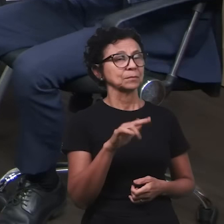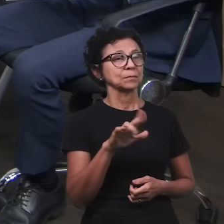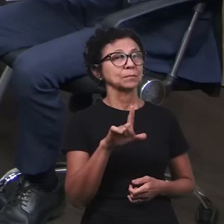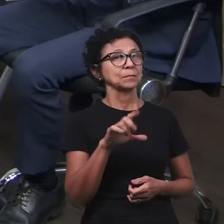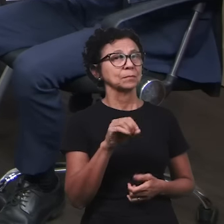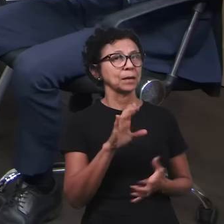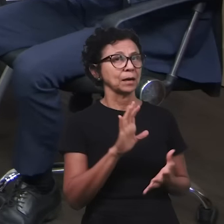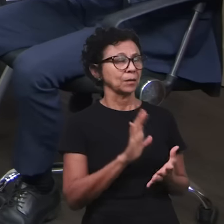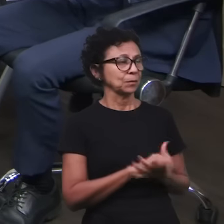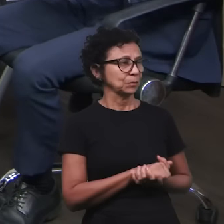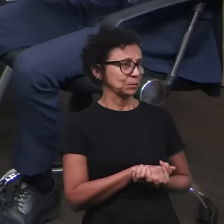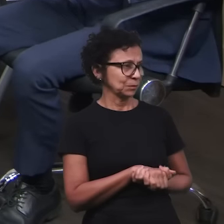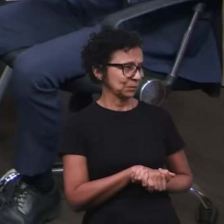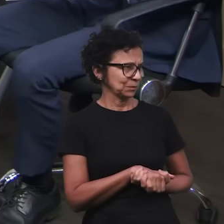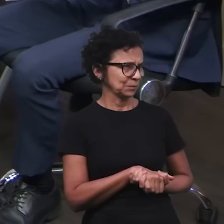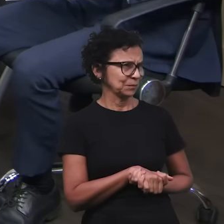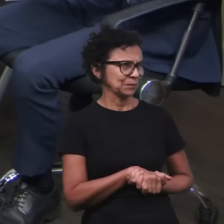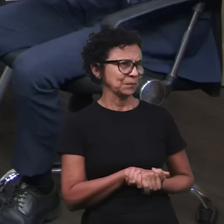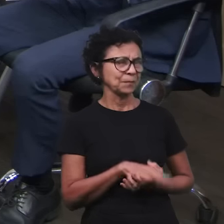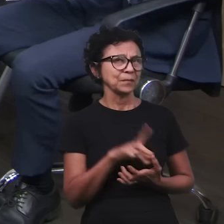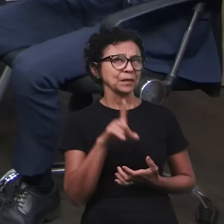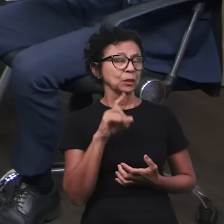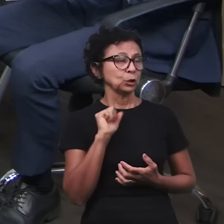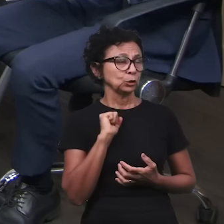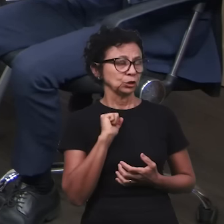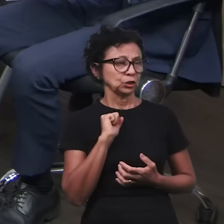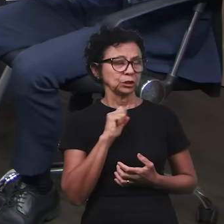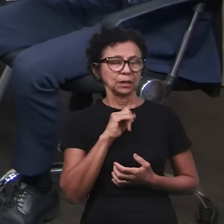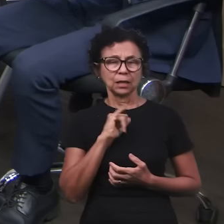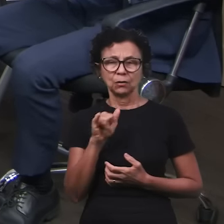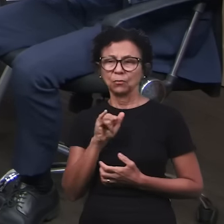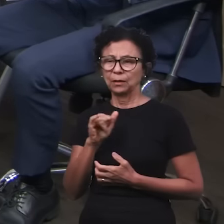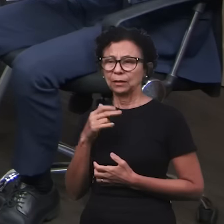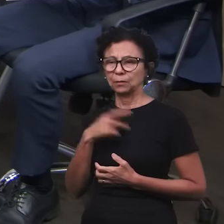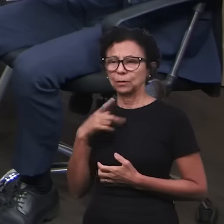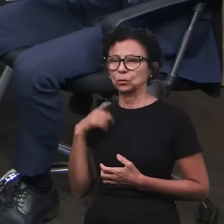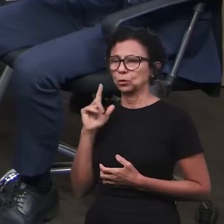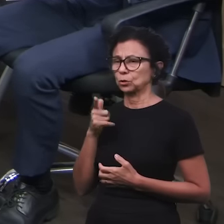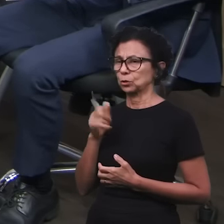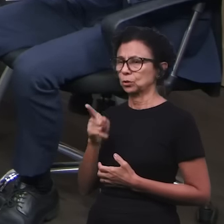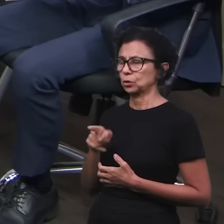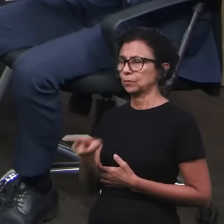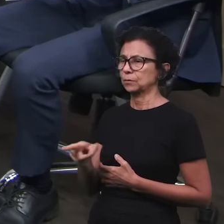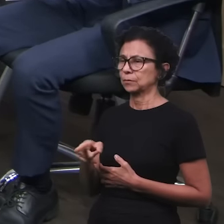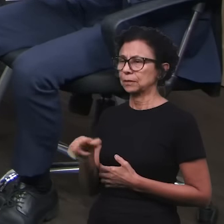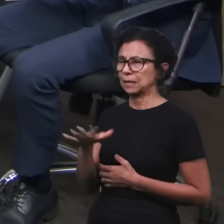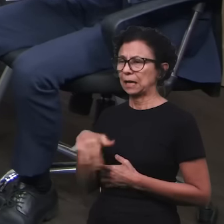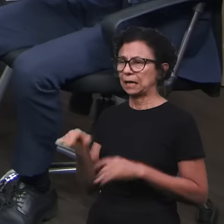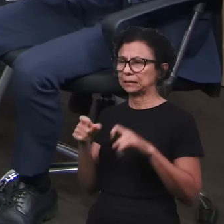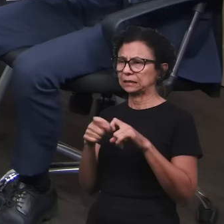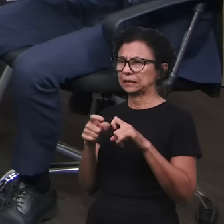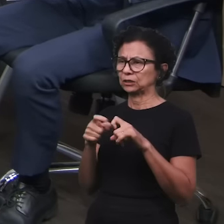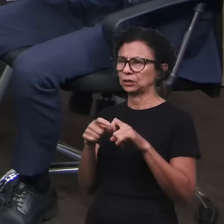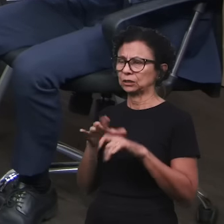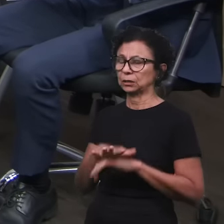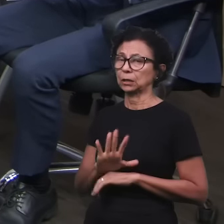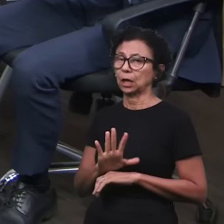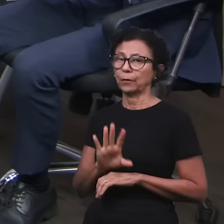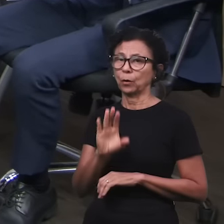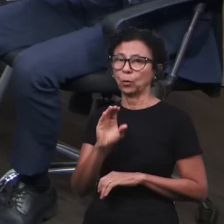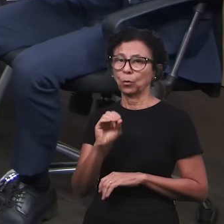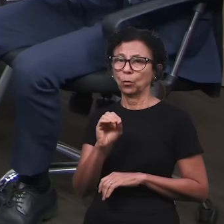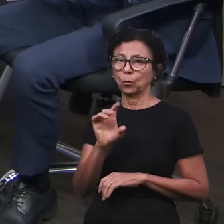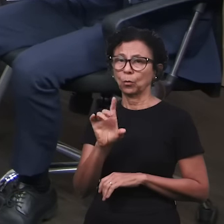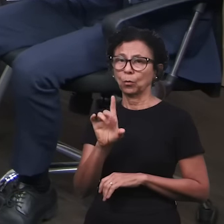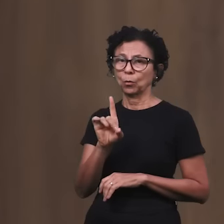odontólogo. Uma vez eu chamei o pastor de dentista, ele brigou comigo. Não, dentista não, odontólogo. Tá bom, sim senhor, aprendi hoje, não vou mais errar. Paulo, seja